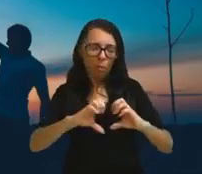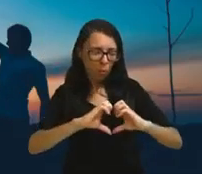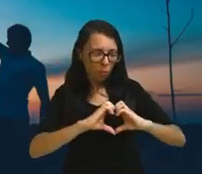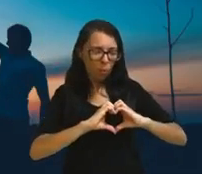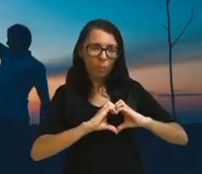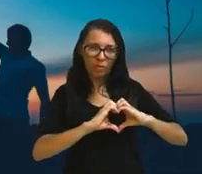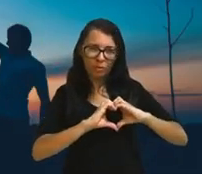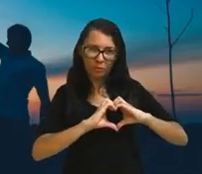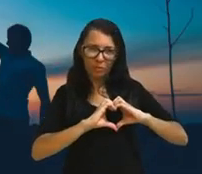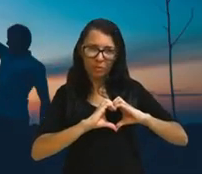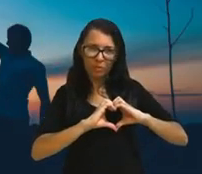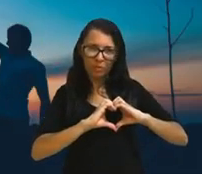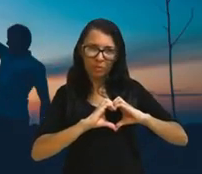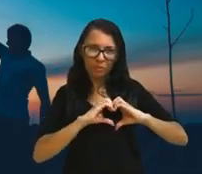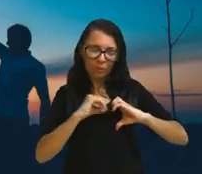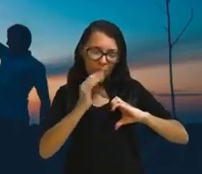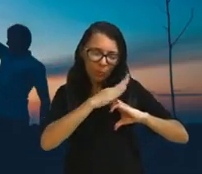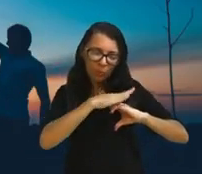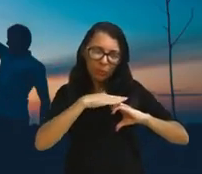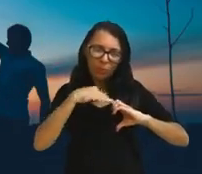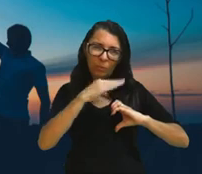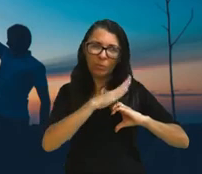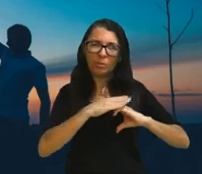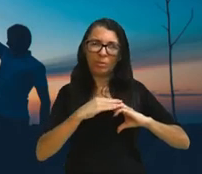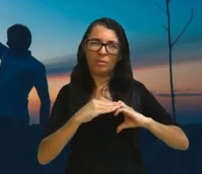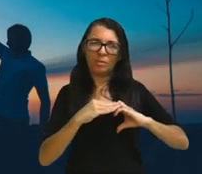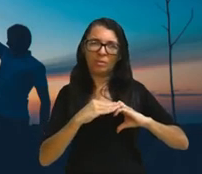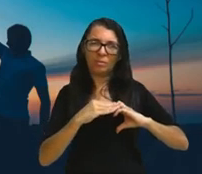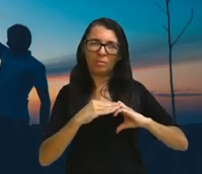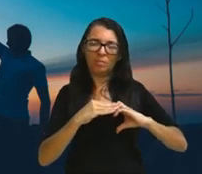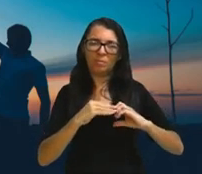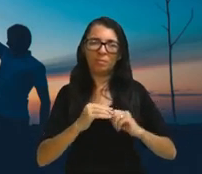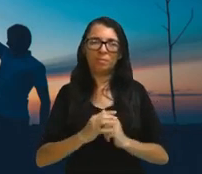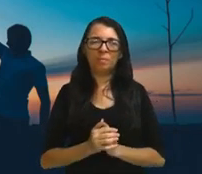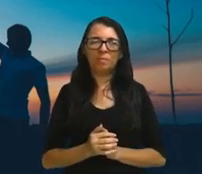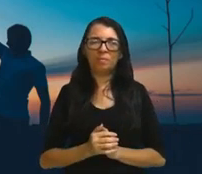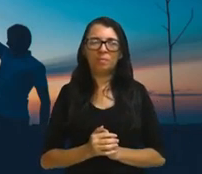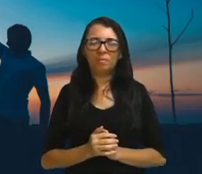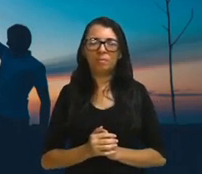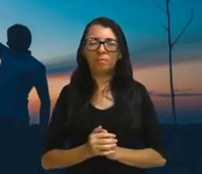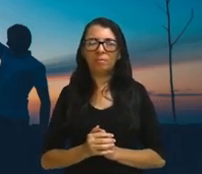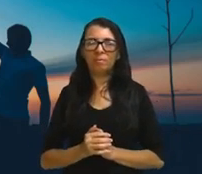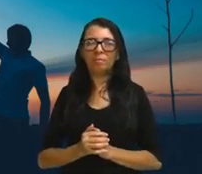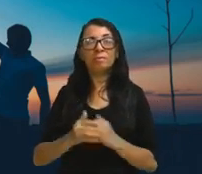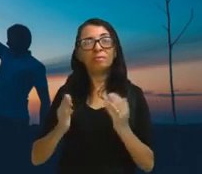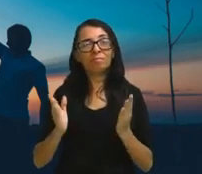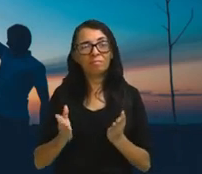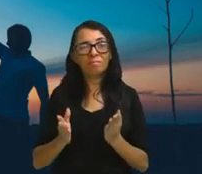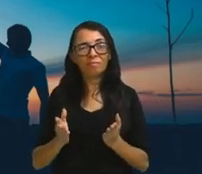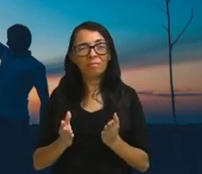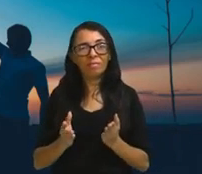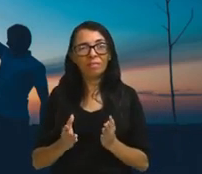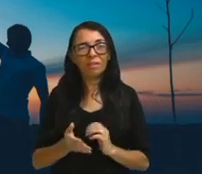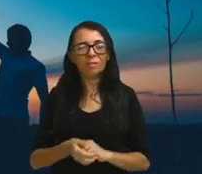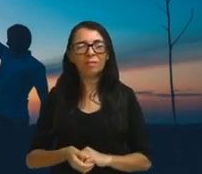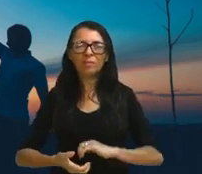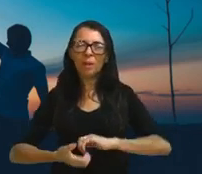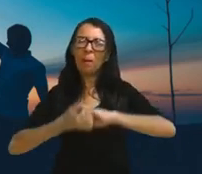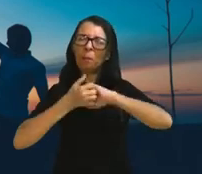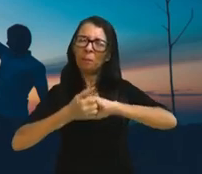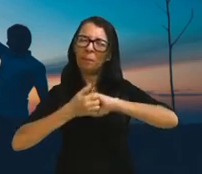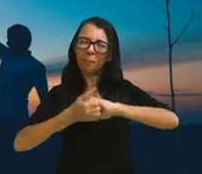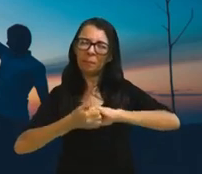eu quero aqui dar parabéns a todos enfermeiras,